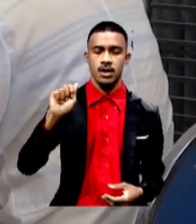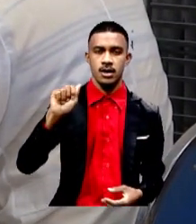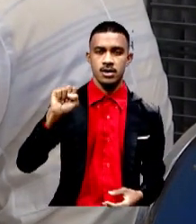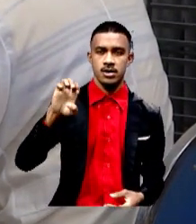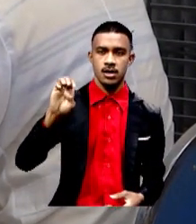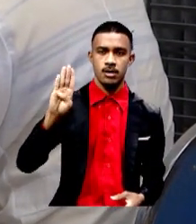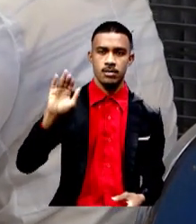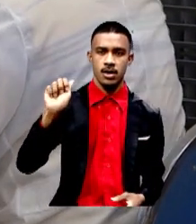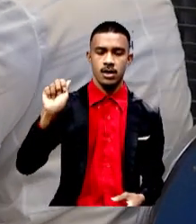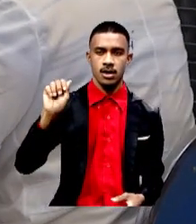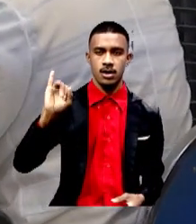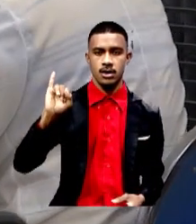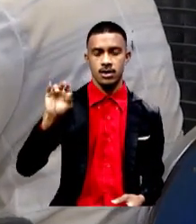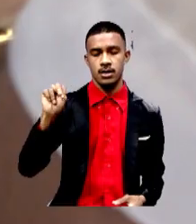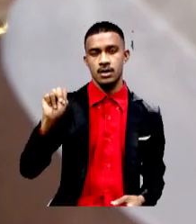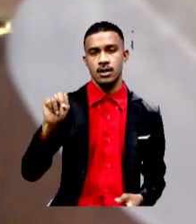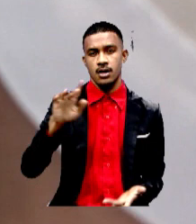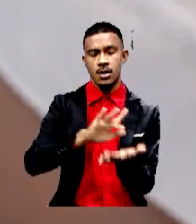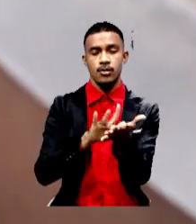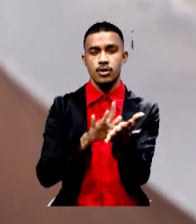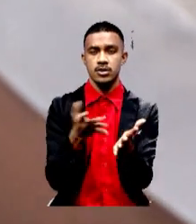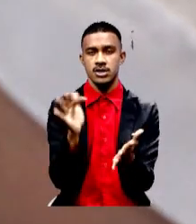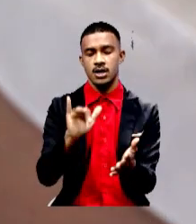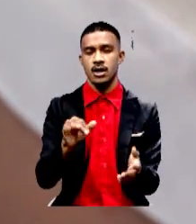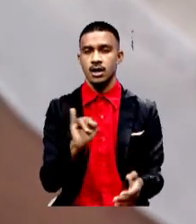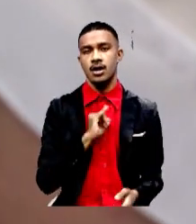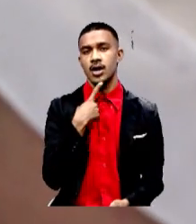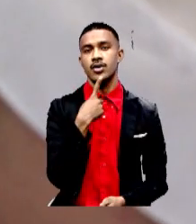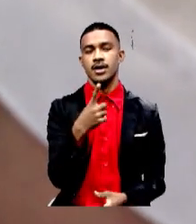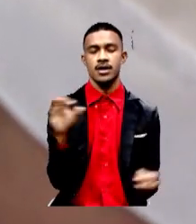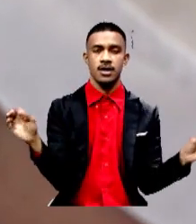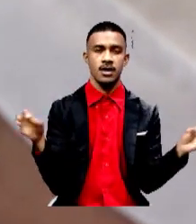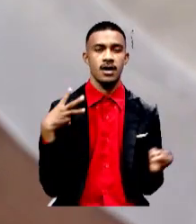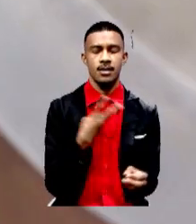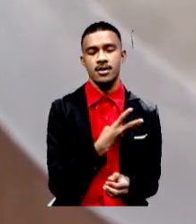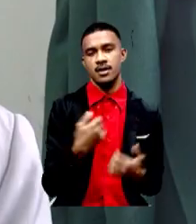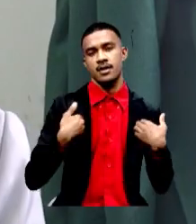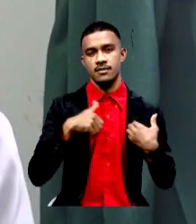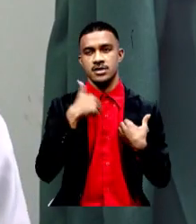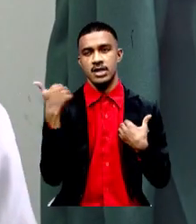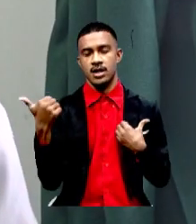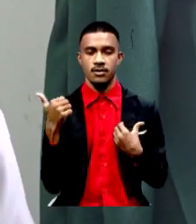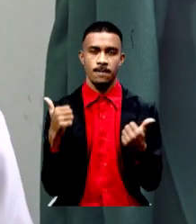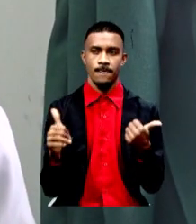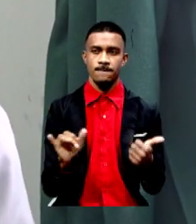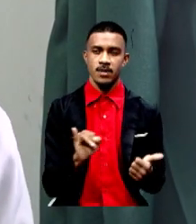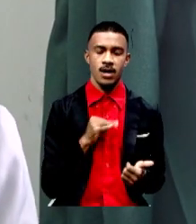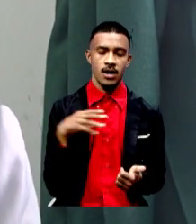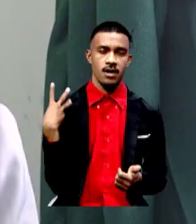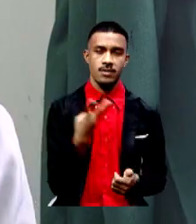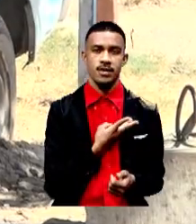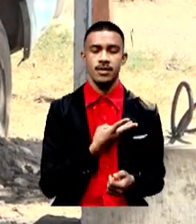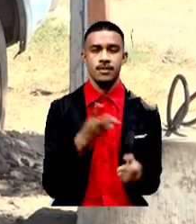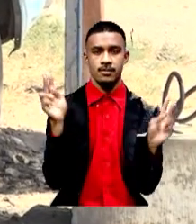agora a moro siren bema em hautemine ne, la iha. Ami ha selu dan be hal temi ami precisa los